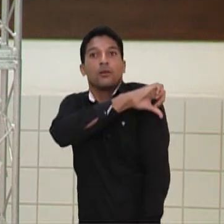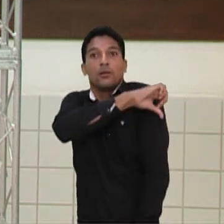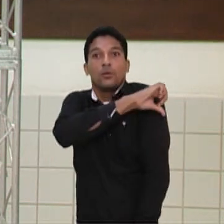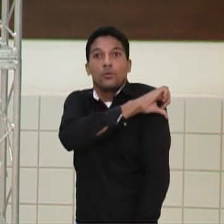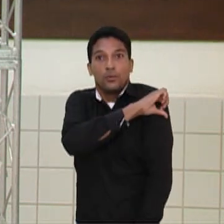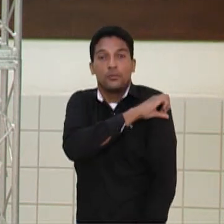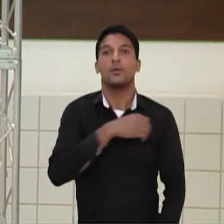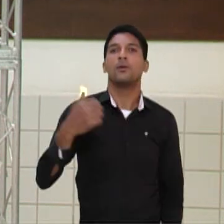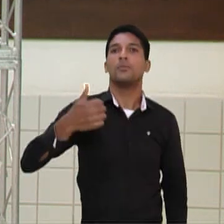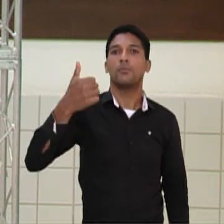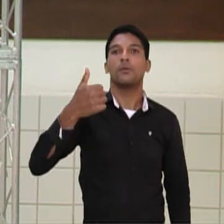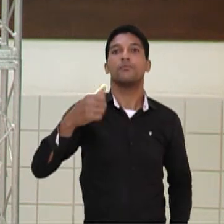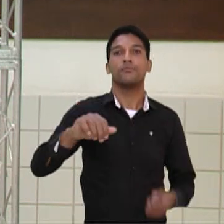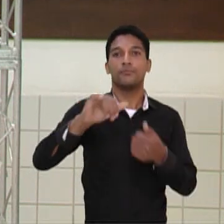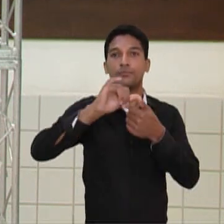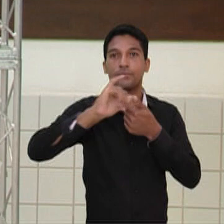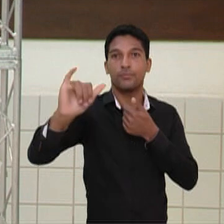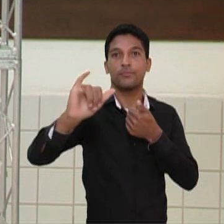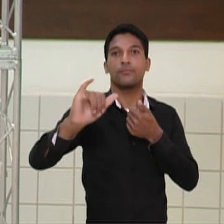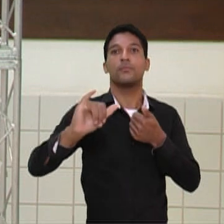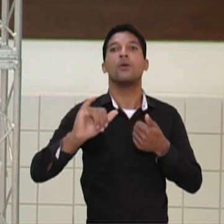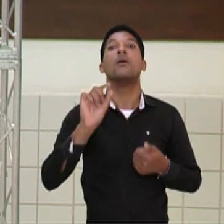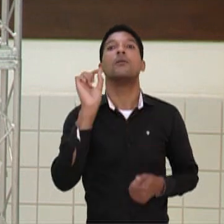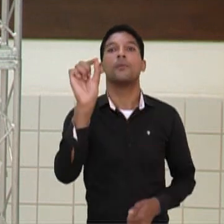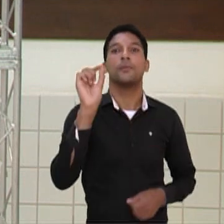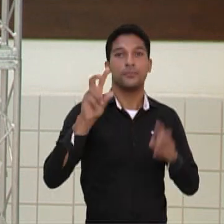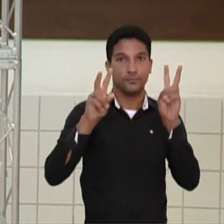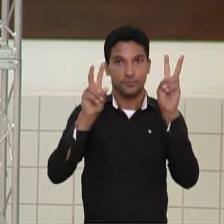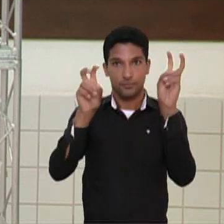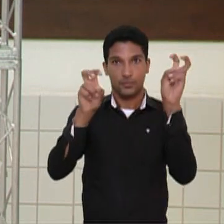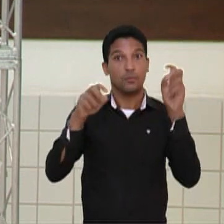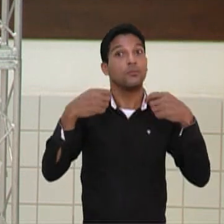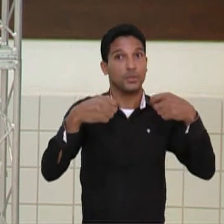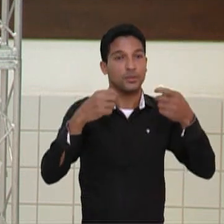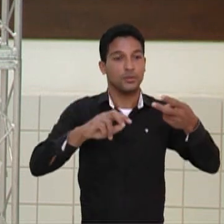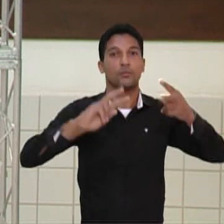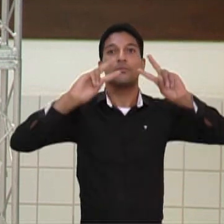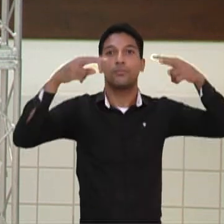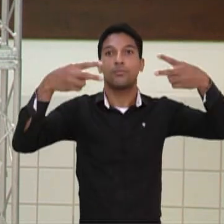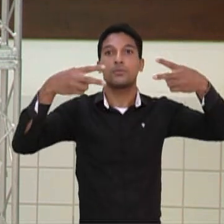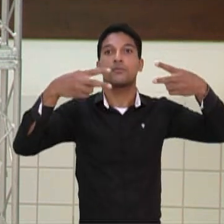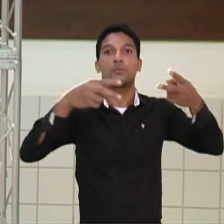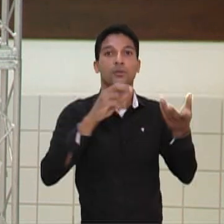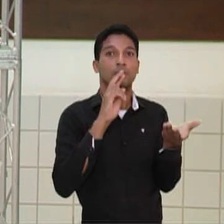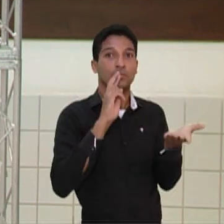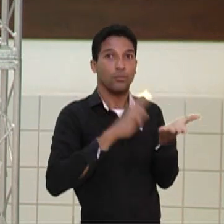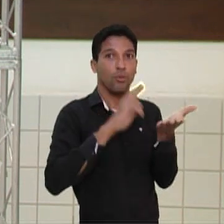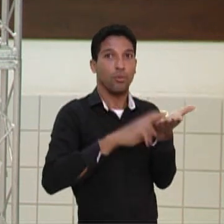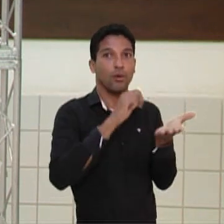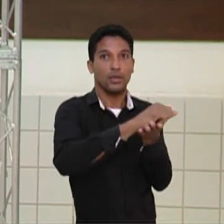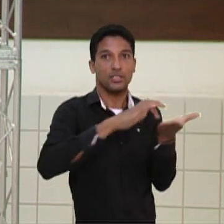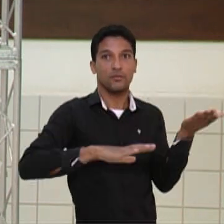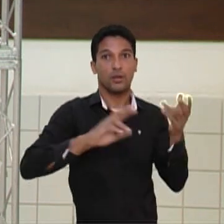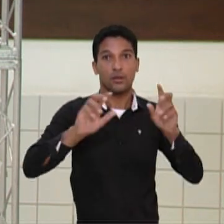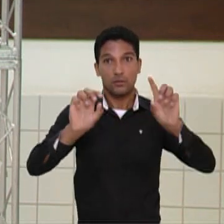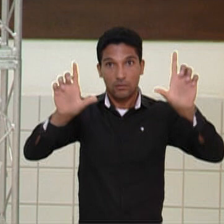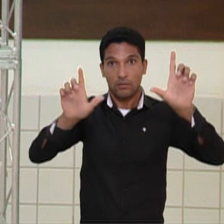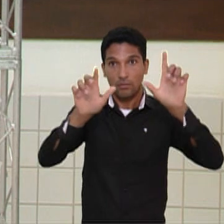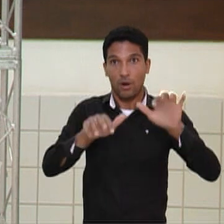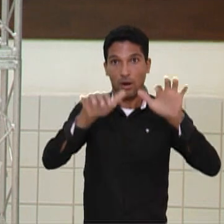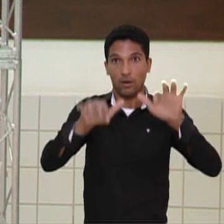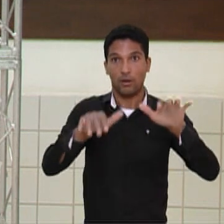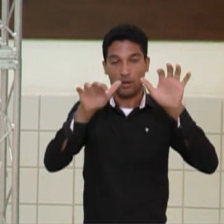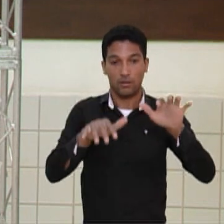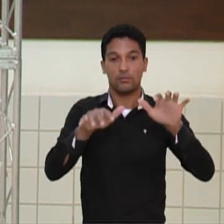para vocês. O primeiro recadinho seria sobre realizar a atividade proposta no Classroom. Não deixe de acessar e realizar a sua atividade.